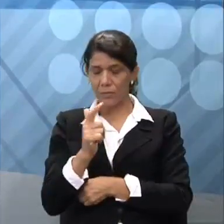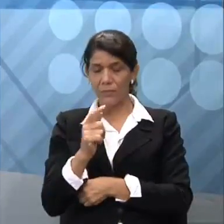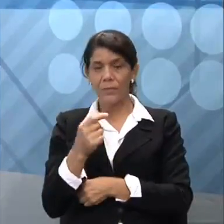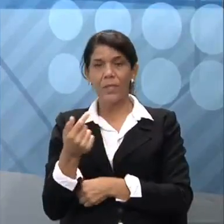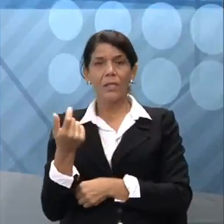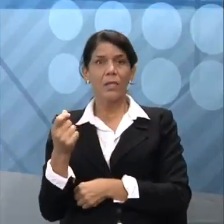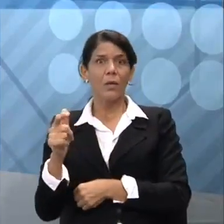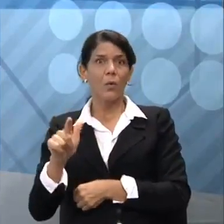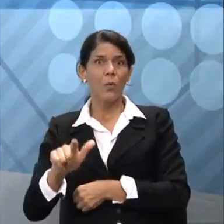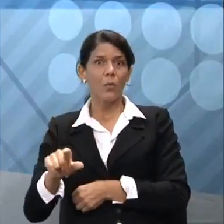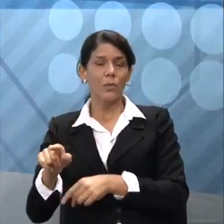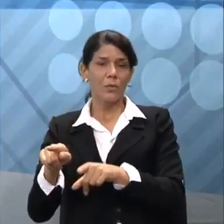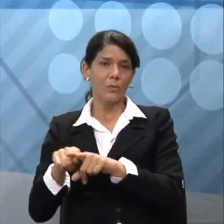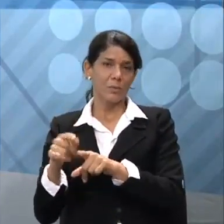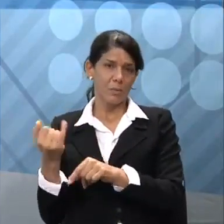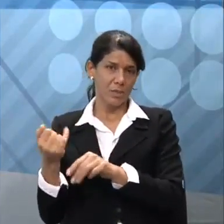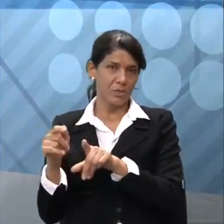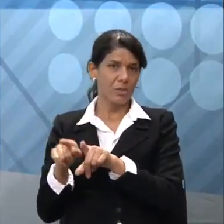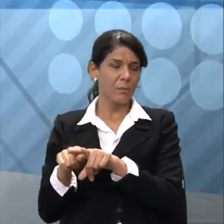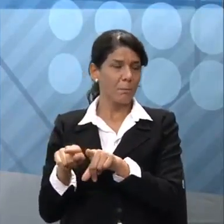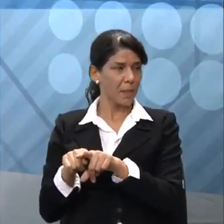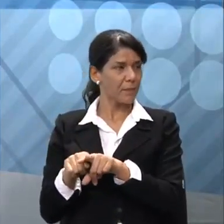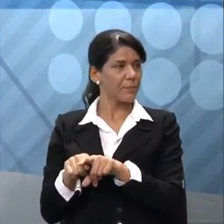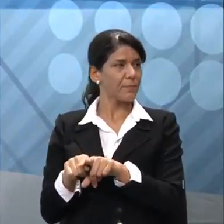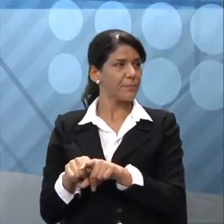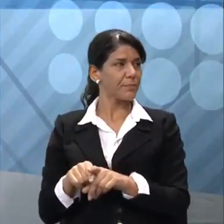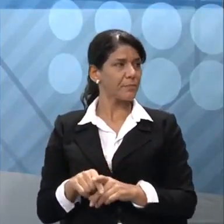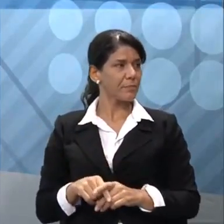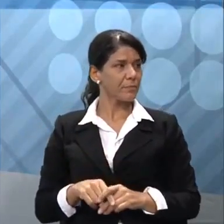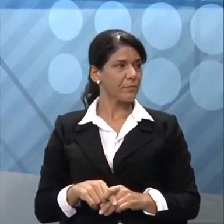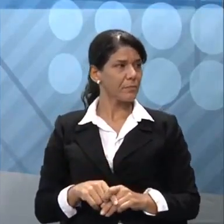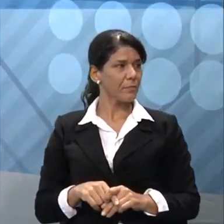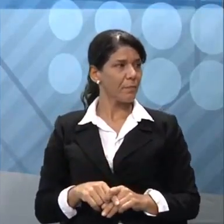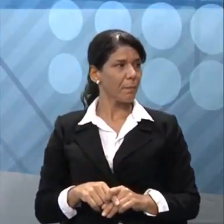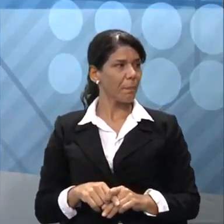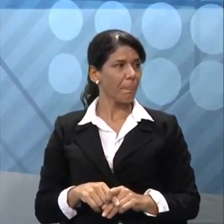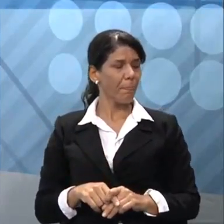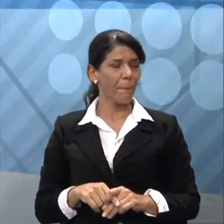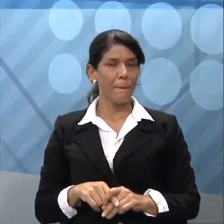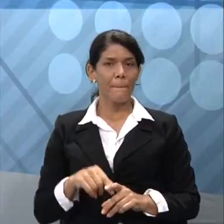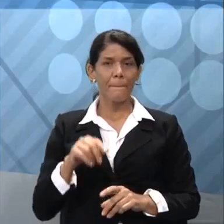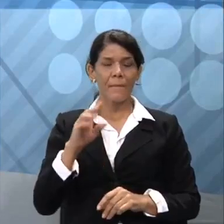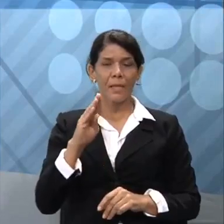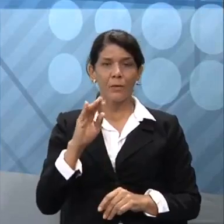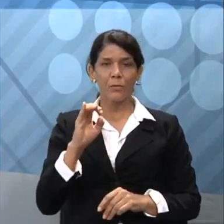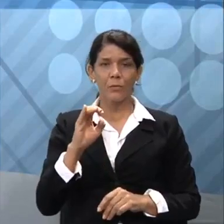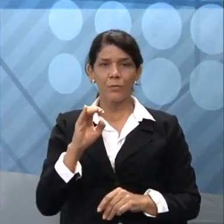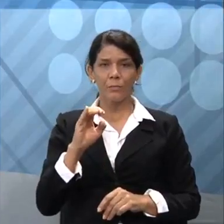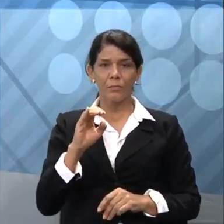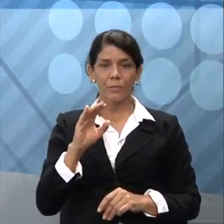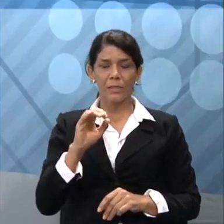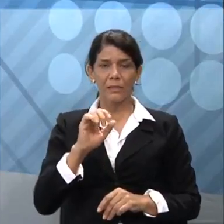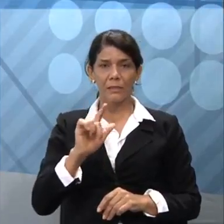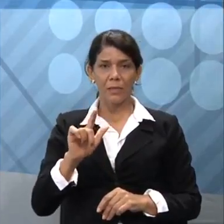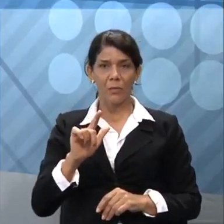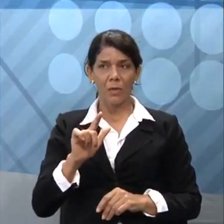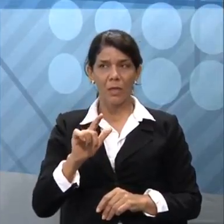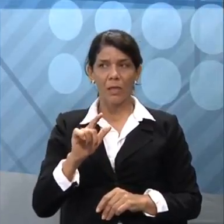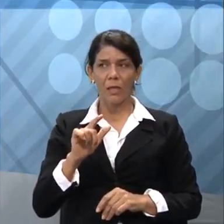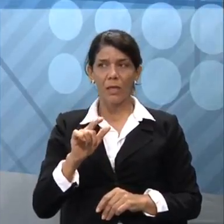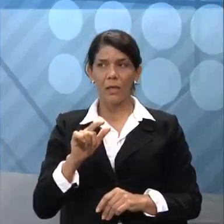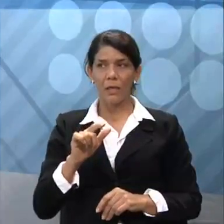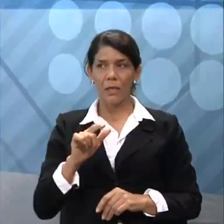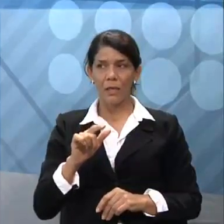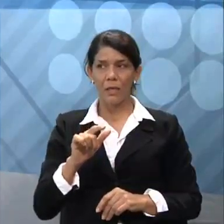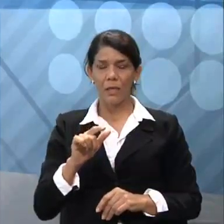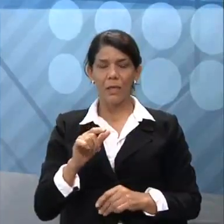E outro fator bastante importante que eu quero que você se atente é com relação ao bisel. O bisel é a abertura, né,